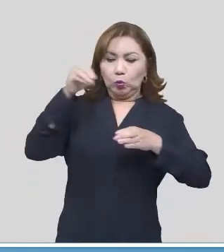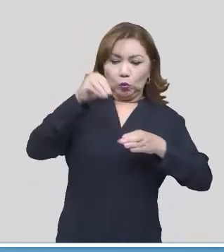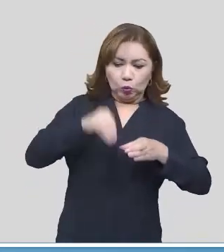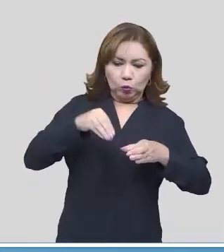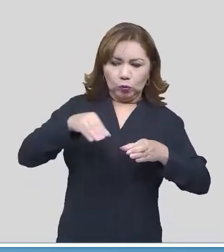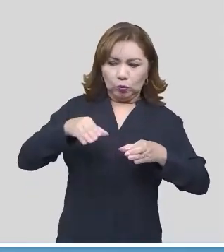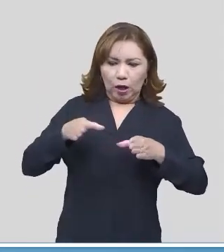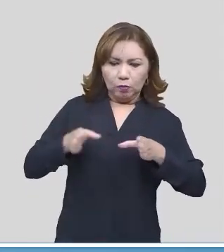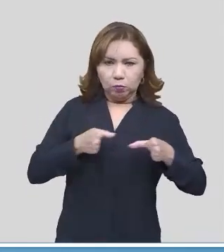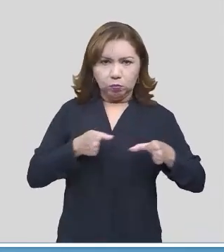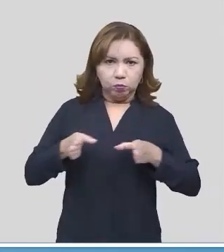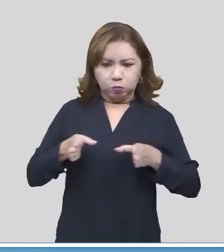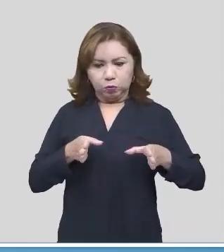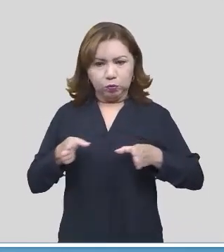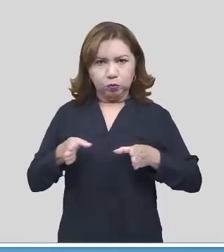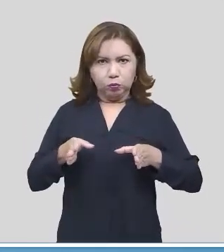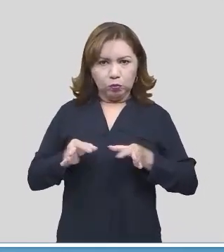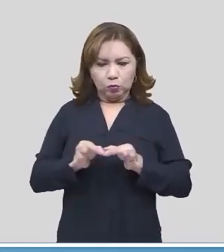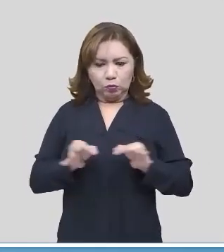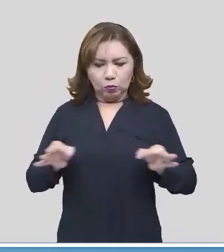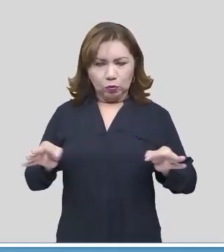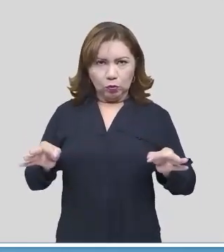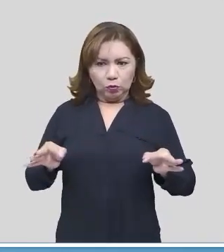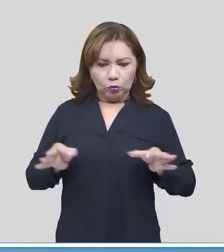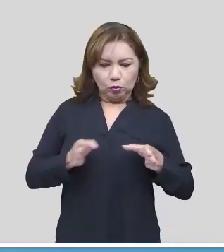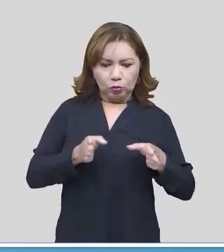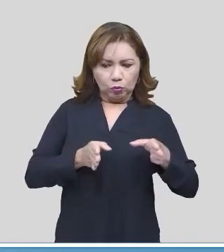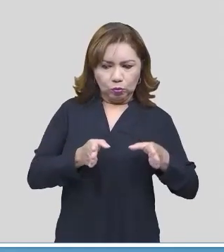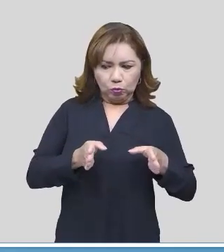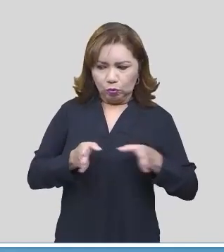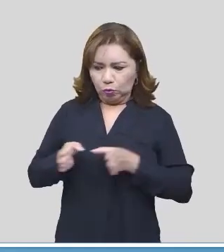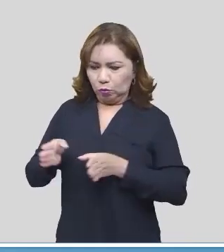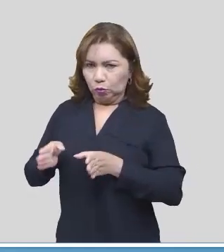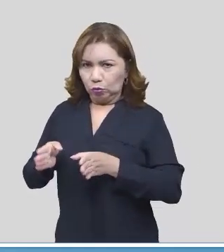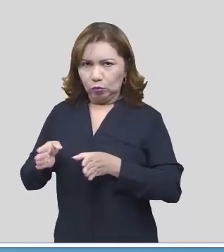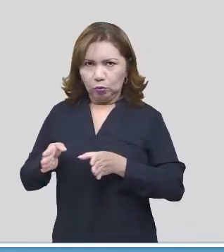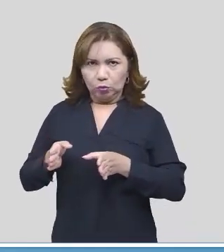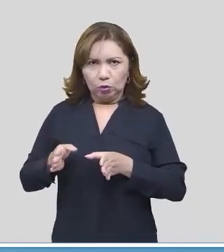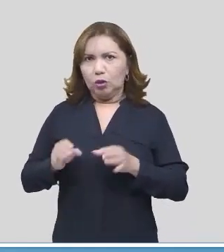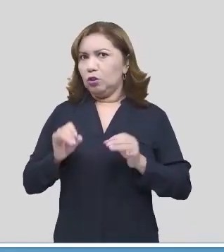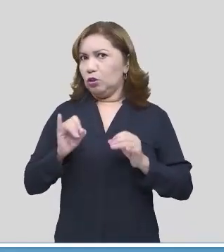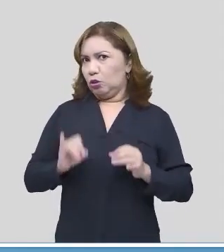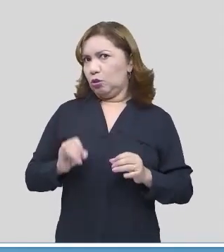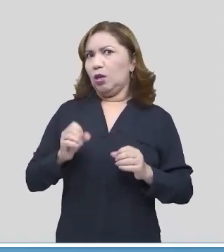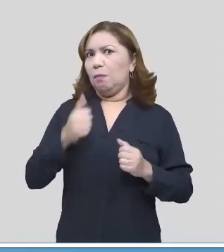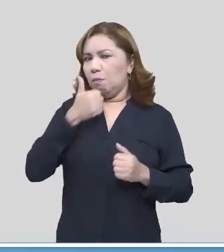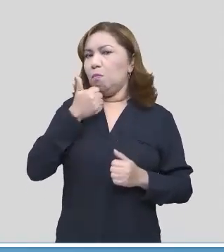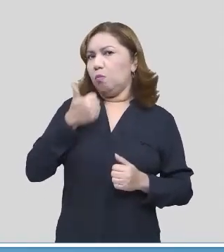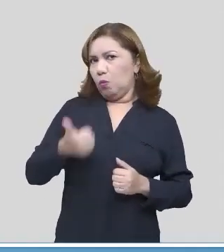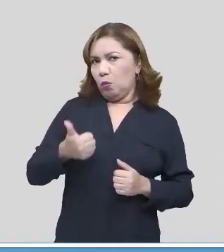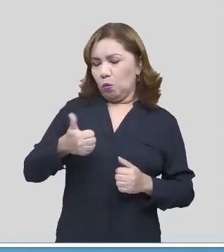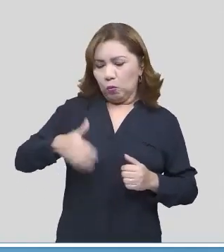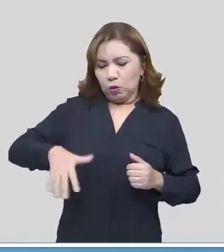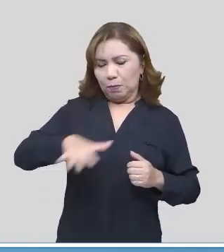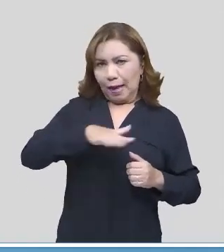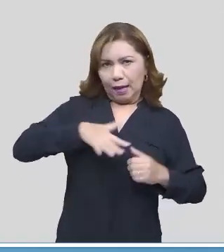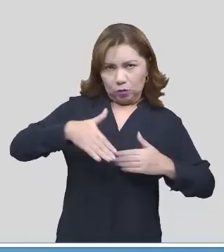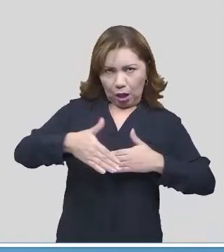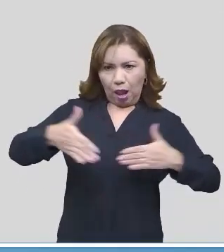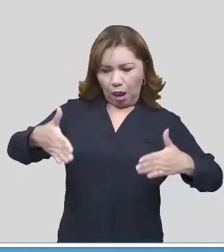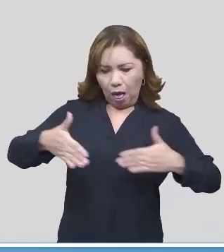novo cabe nesse espaço. Se ele é suficiente, se tem espaço